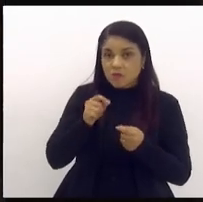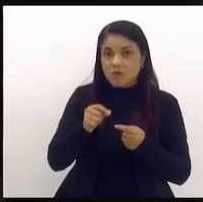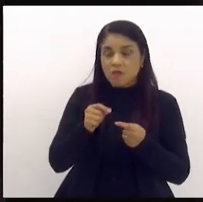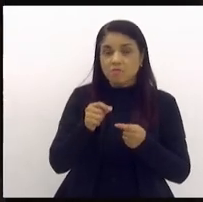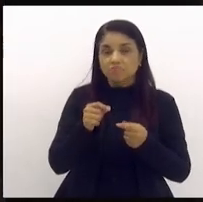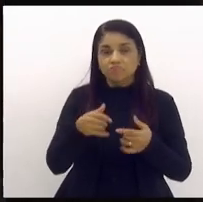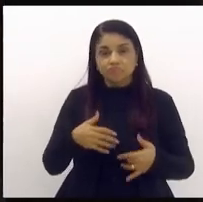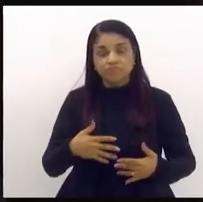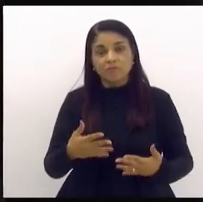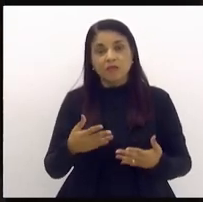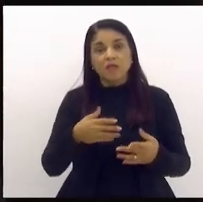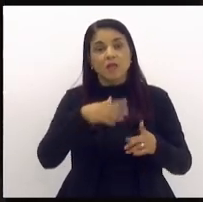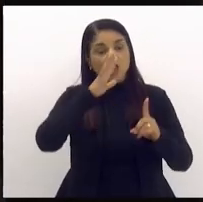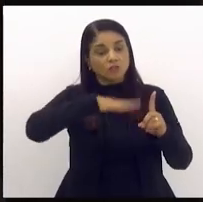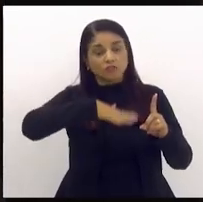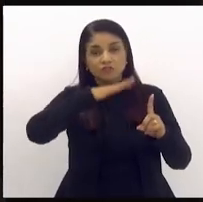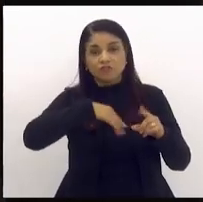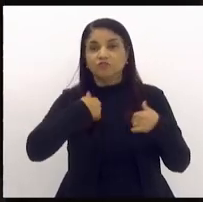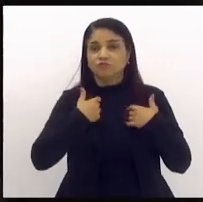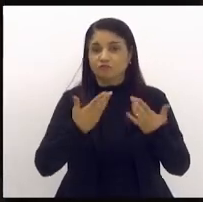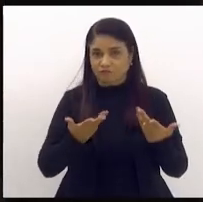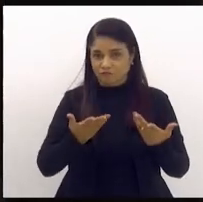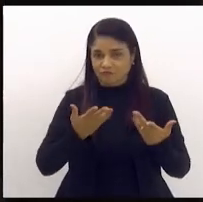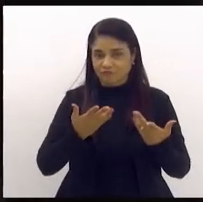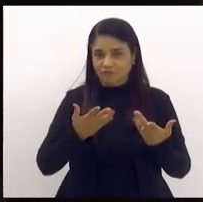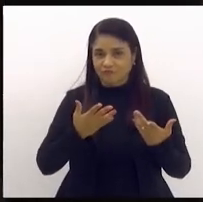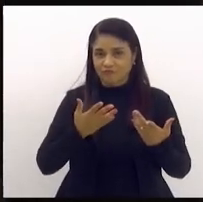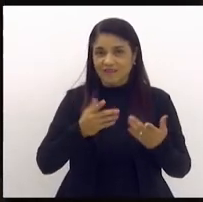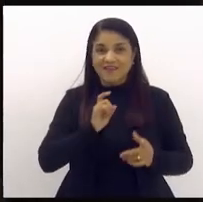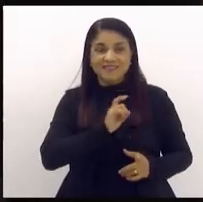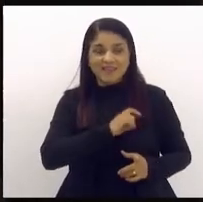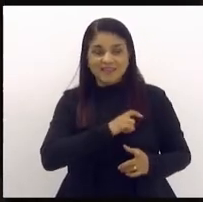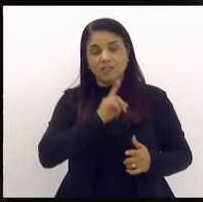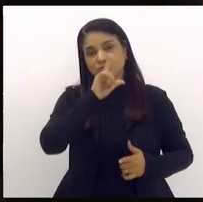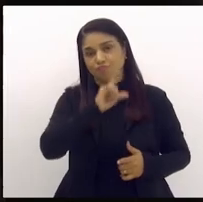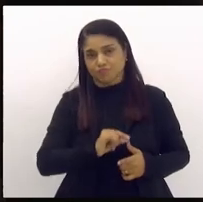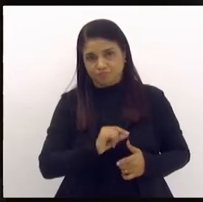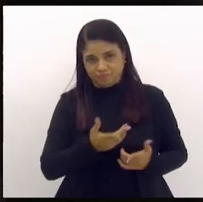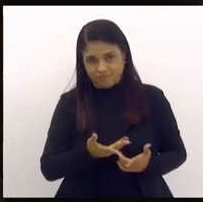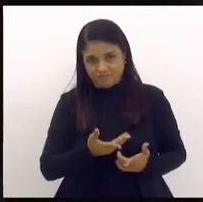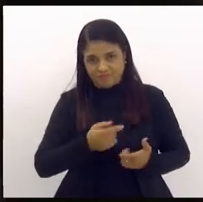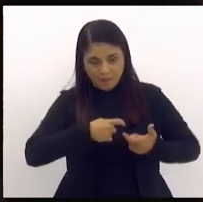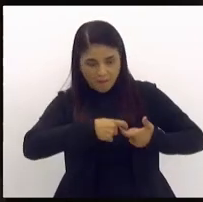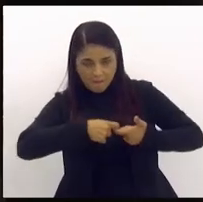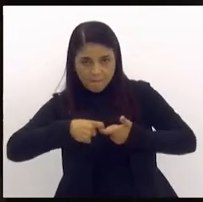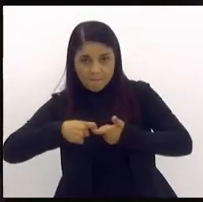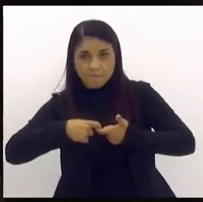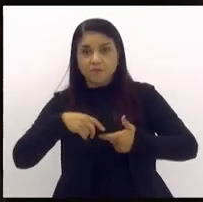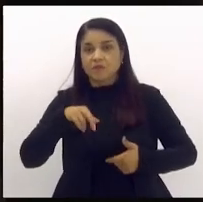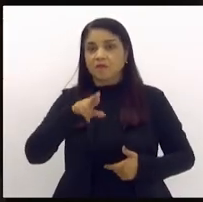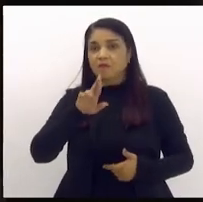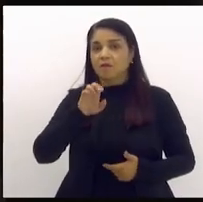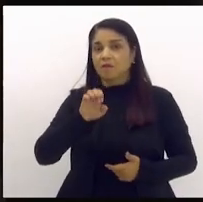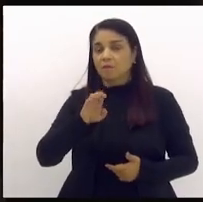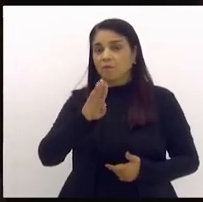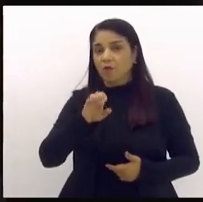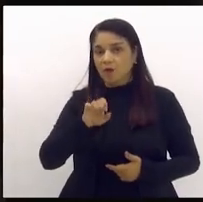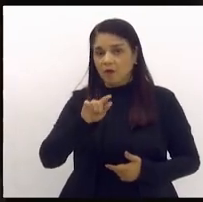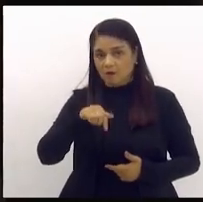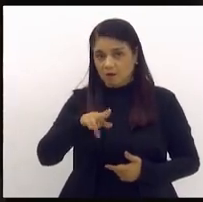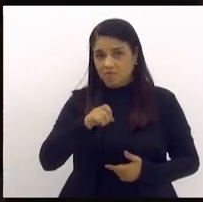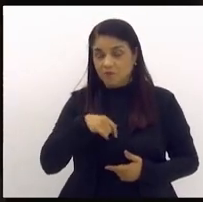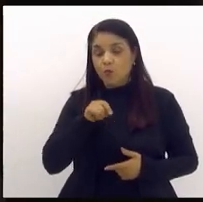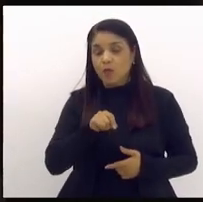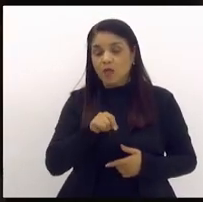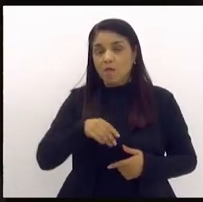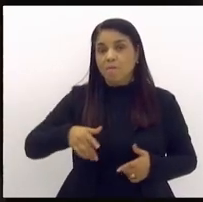Estado. A sacanagem diminuiu. Mas por quê? Apontamos a verdade, pô. Essa máfia só visa arrecadar.